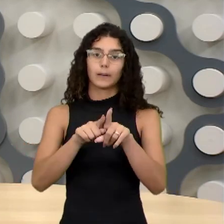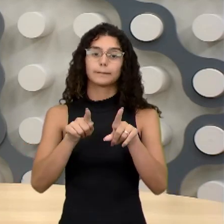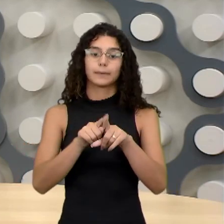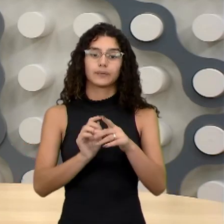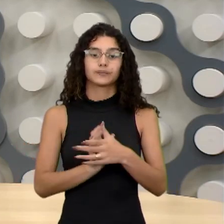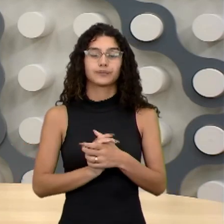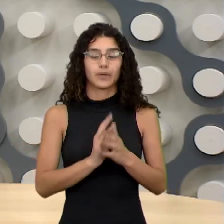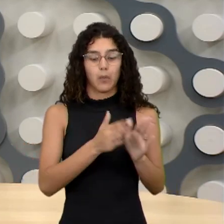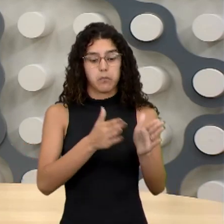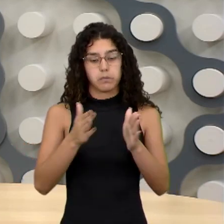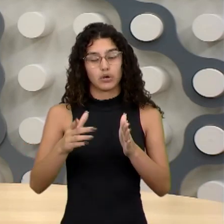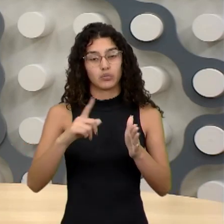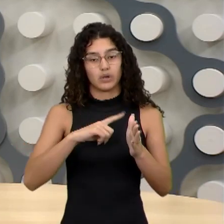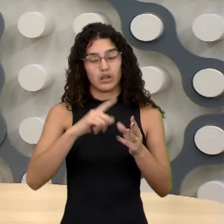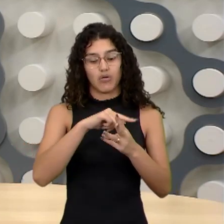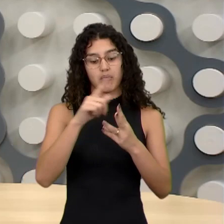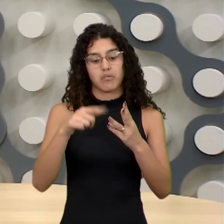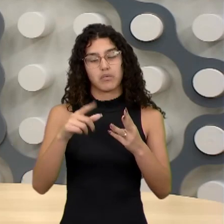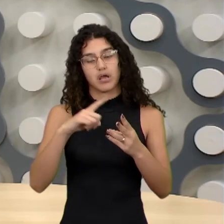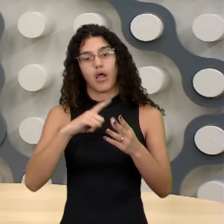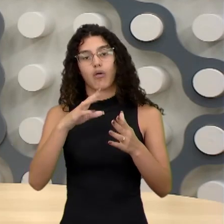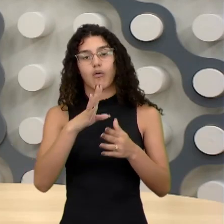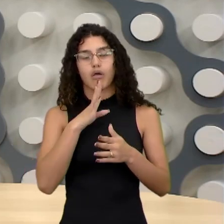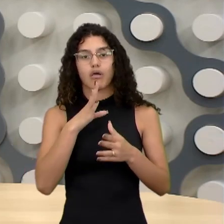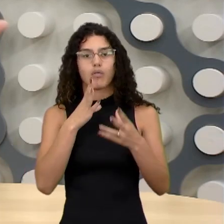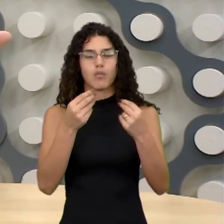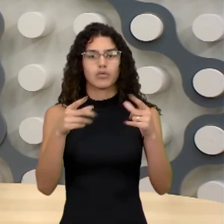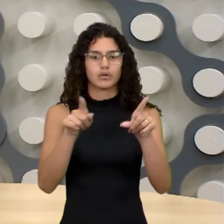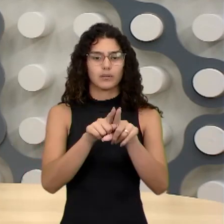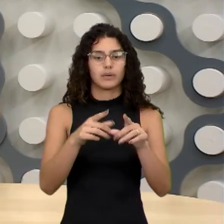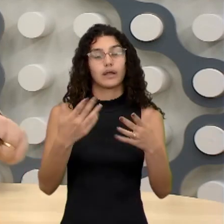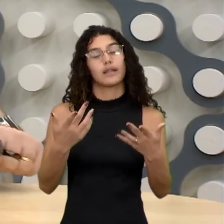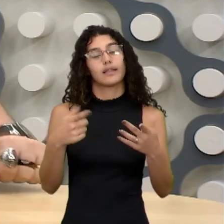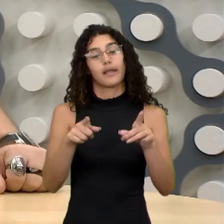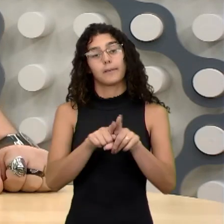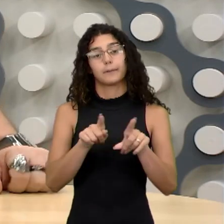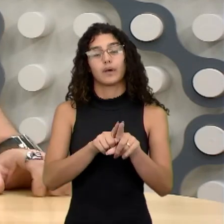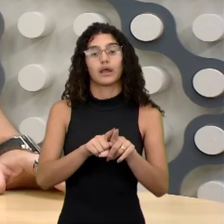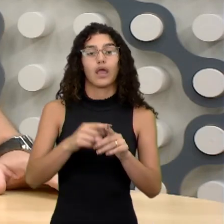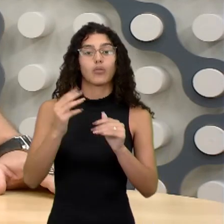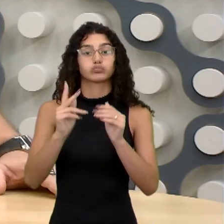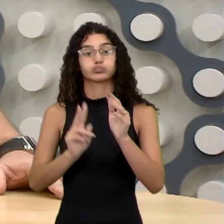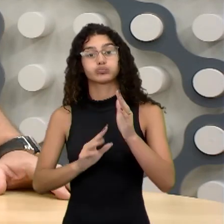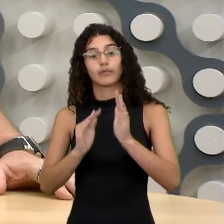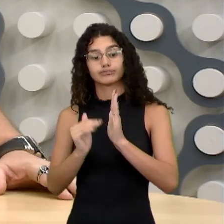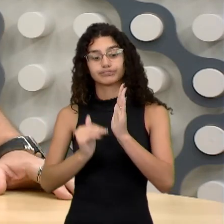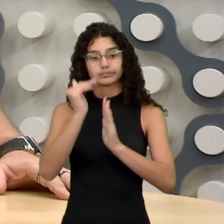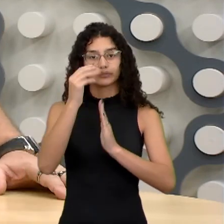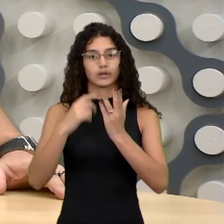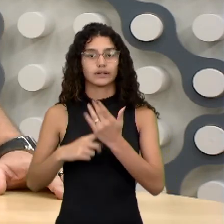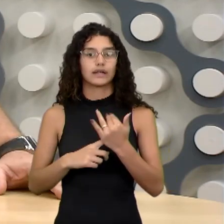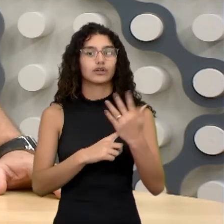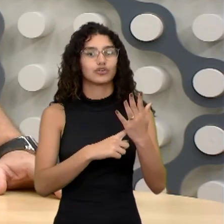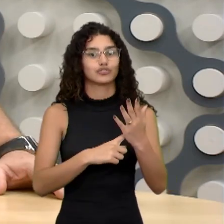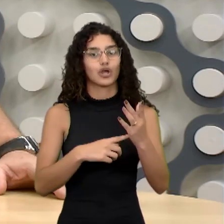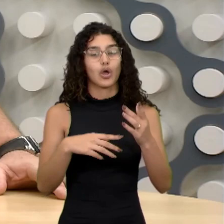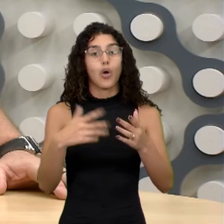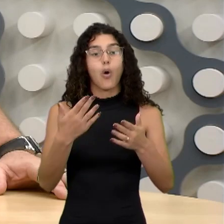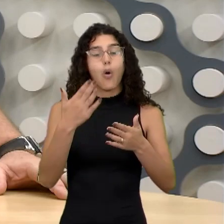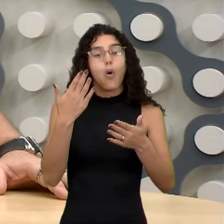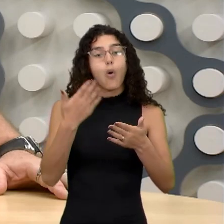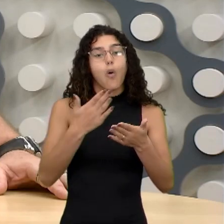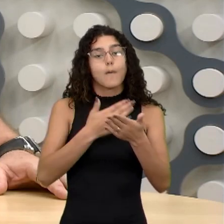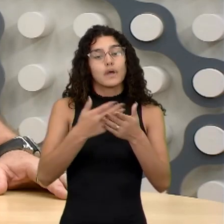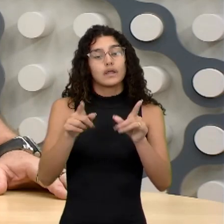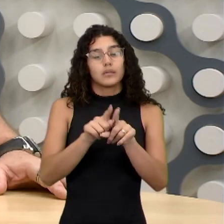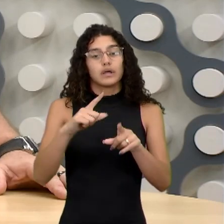né, o período aí proterozoico, que está se conhecendo muitas coisas, até porque, logicamente, avançando a tecnologia, você começa a ter